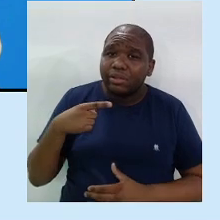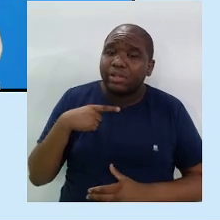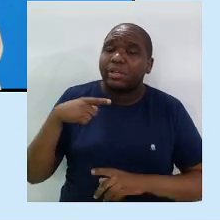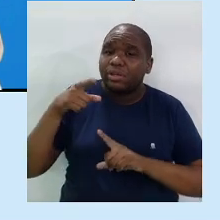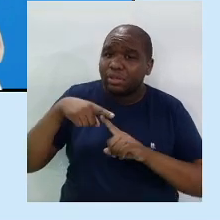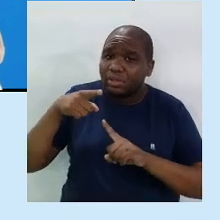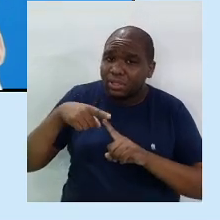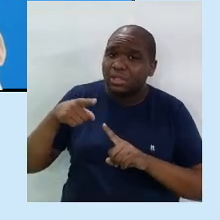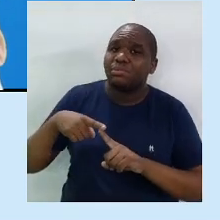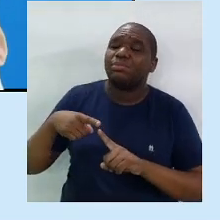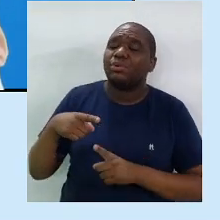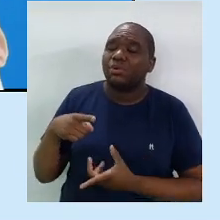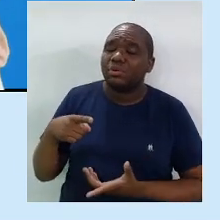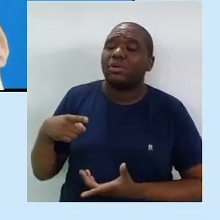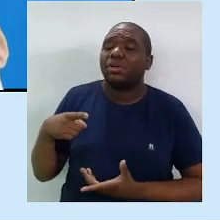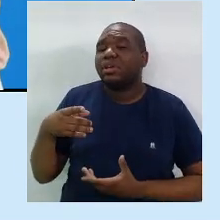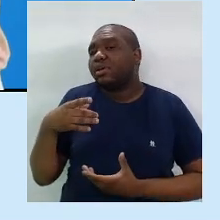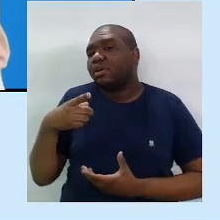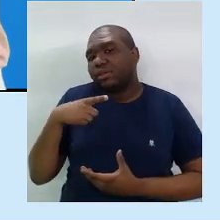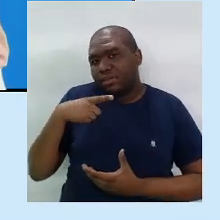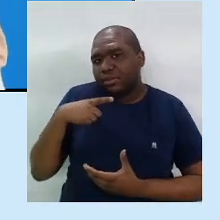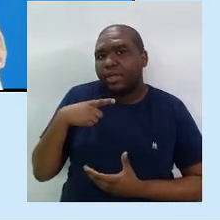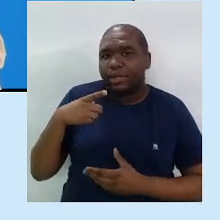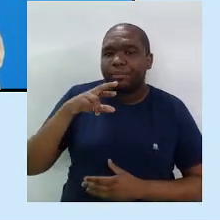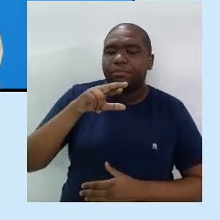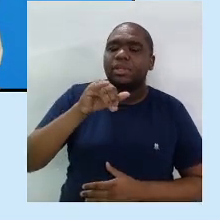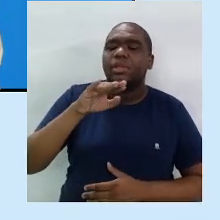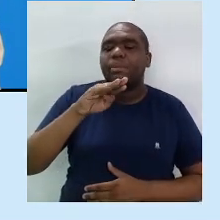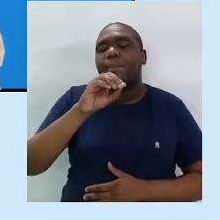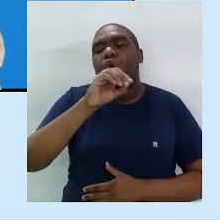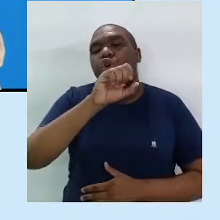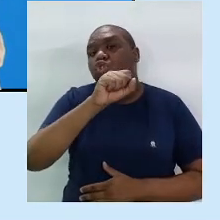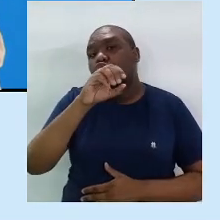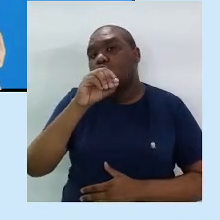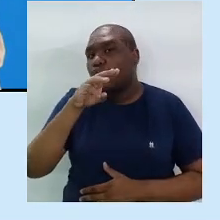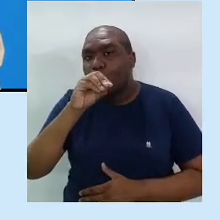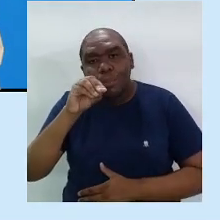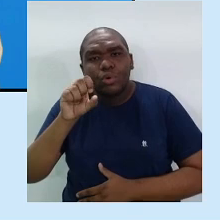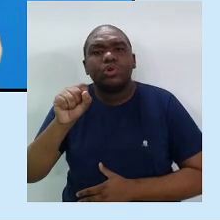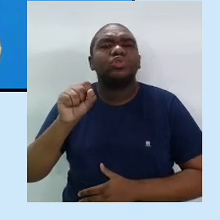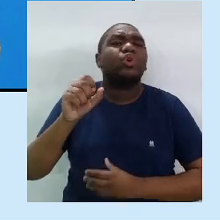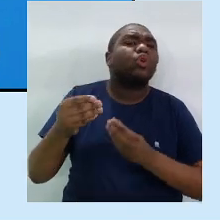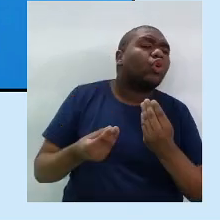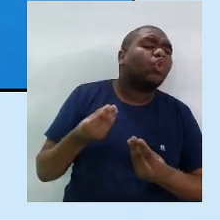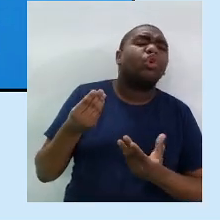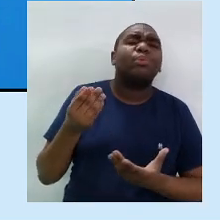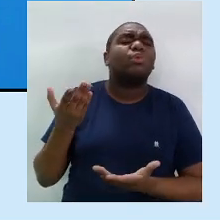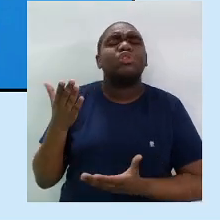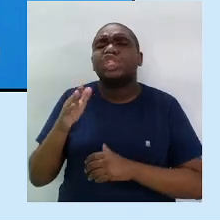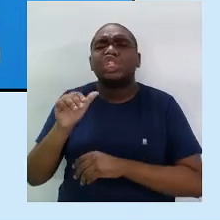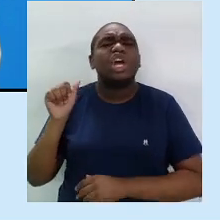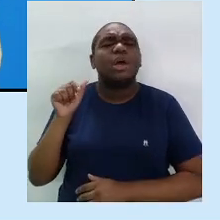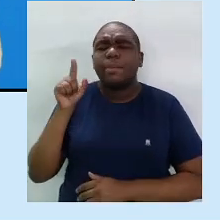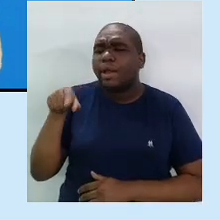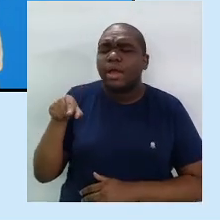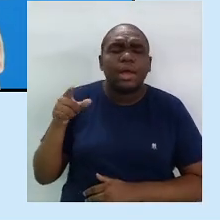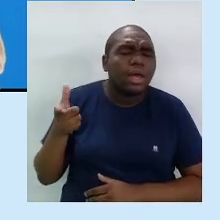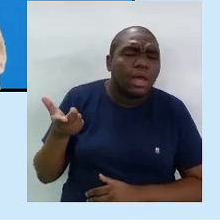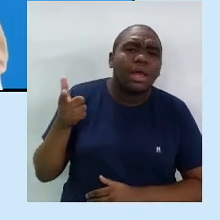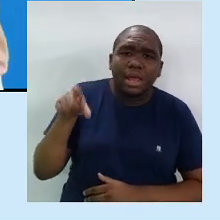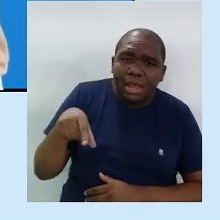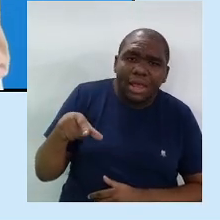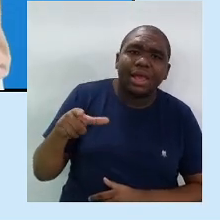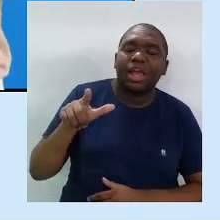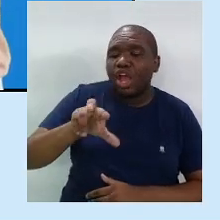retículo endoplasmático que tem a presença de ribossomo, como é que ele é chamado? Ele é chamado de retículo